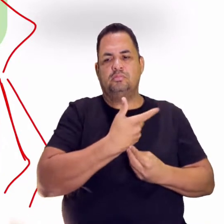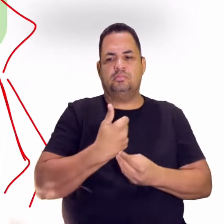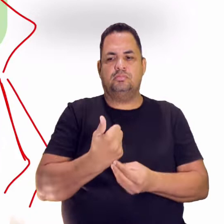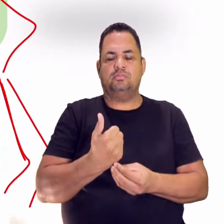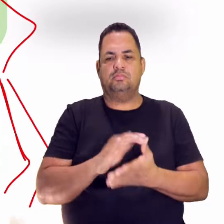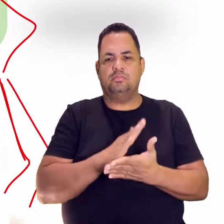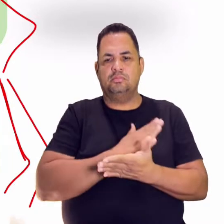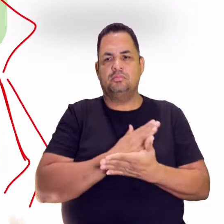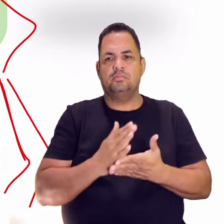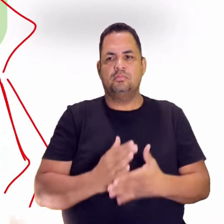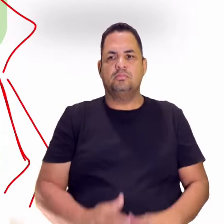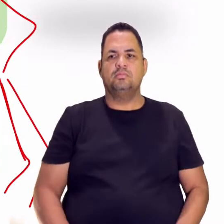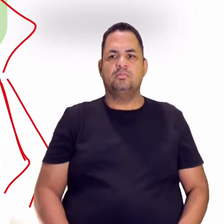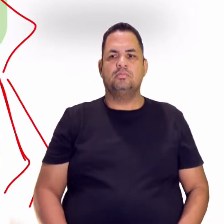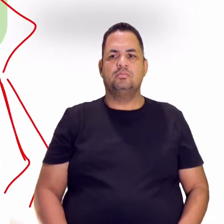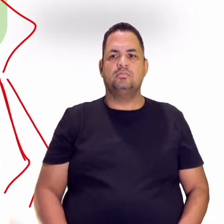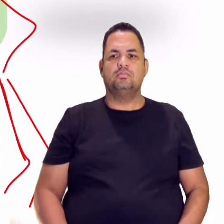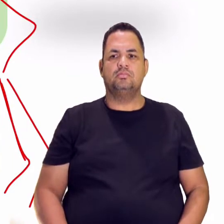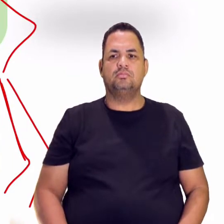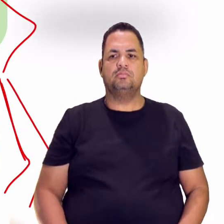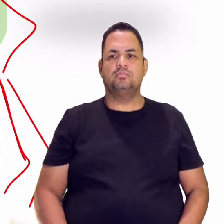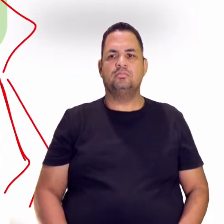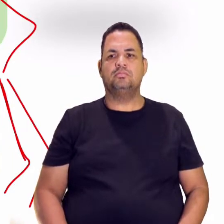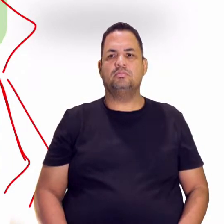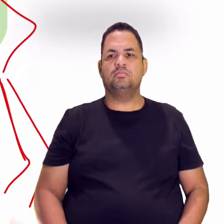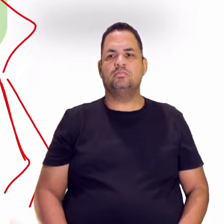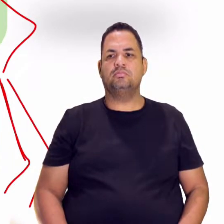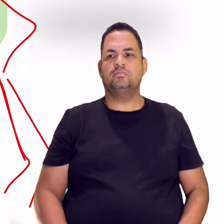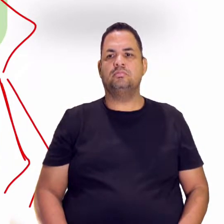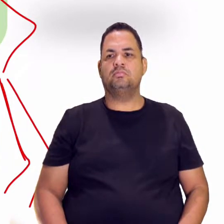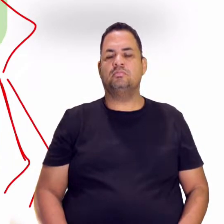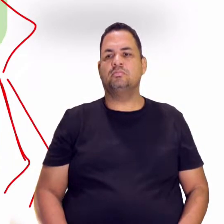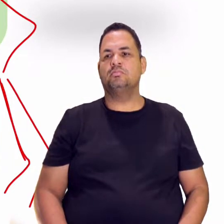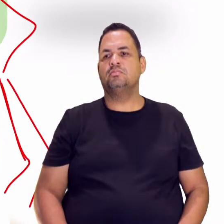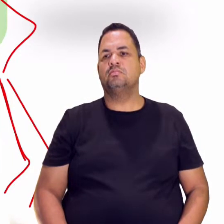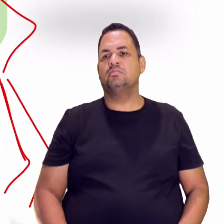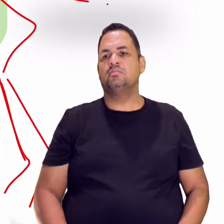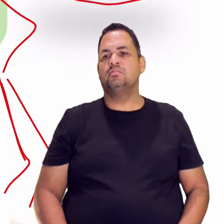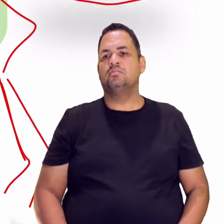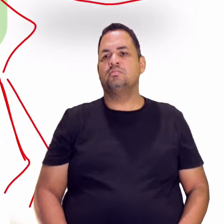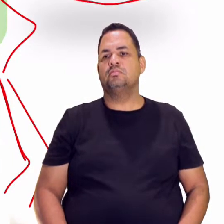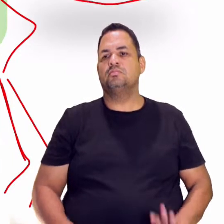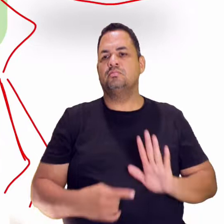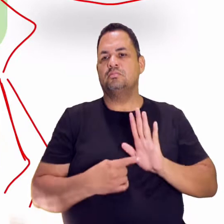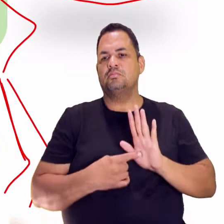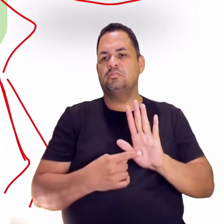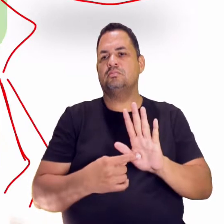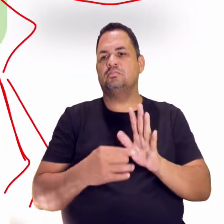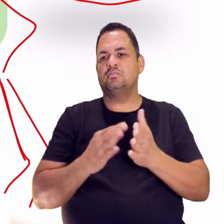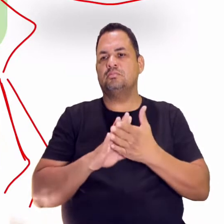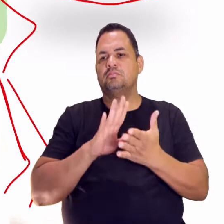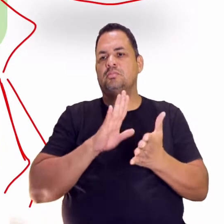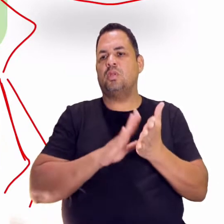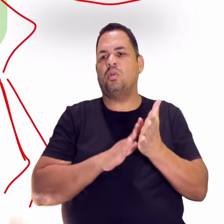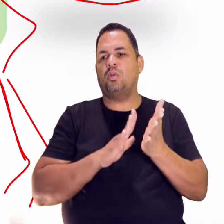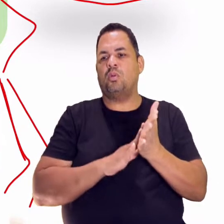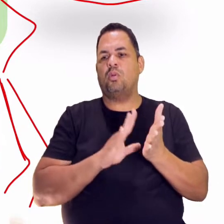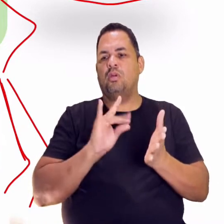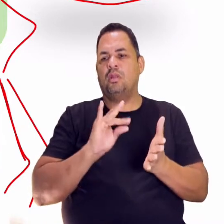só começando. Então, veja aqui, ó, aqui nós temos uma pequena amostra, né, uma colagem